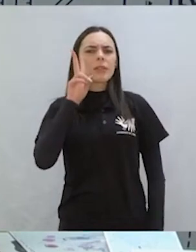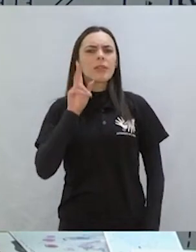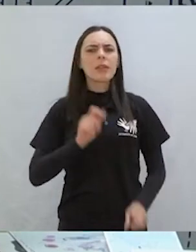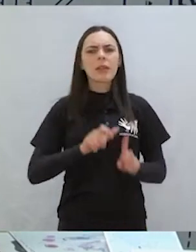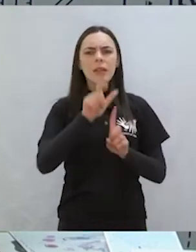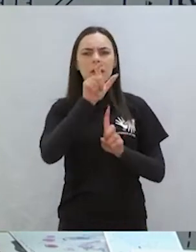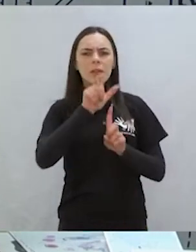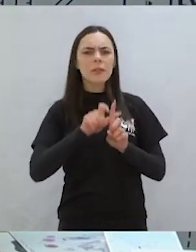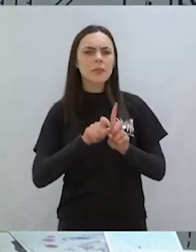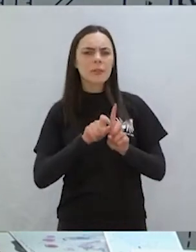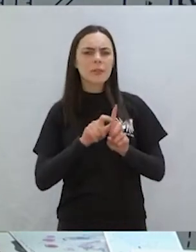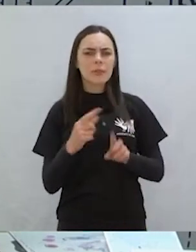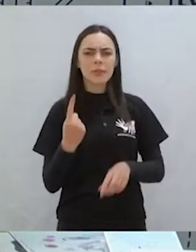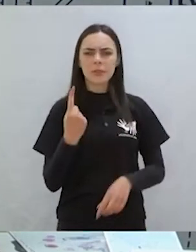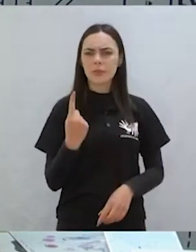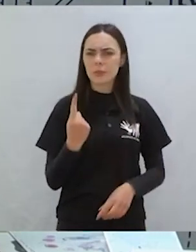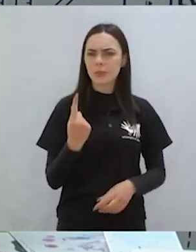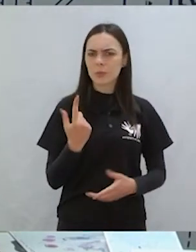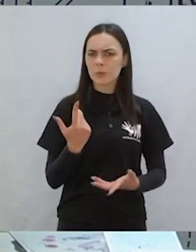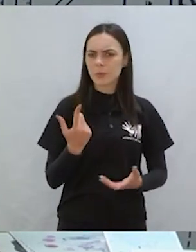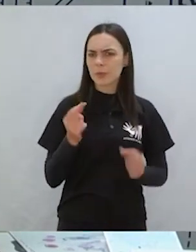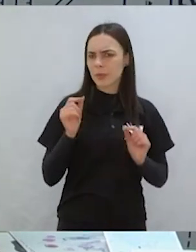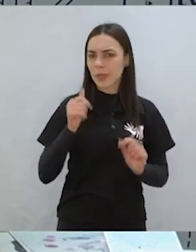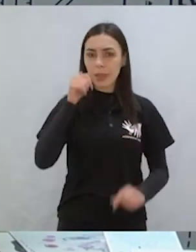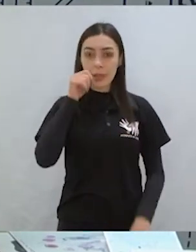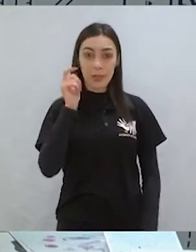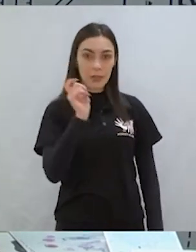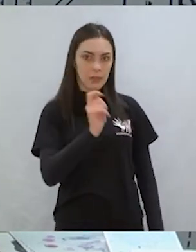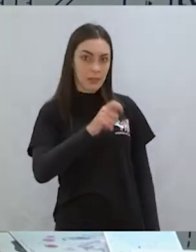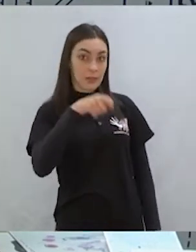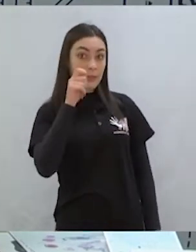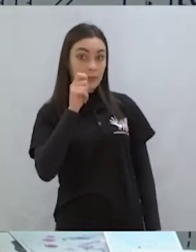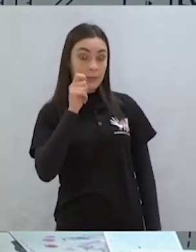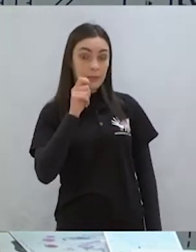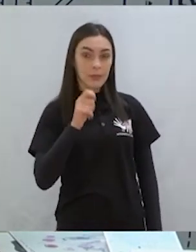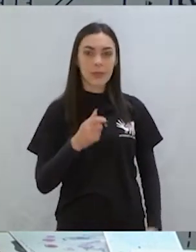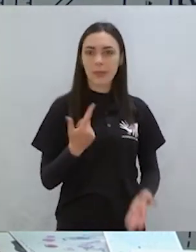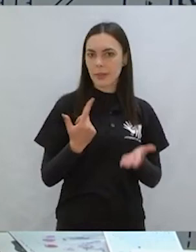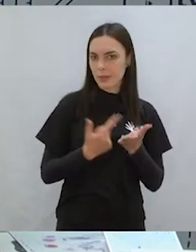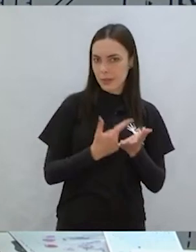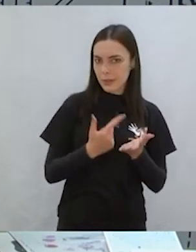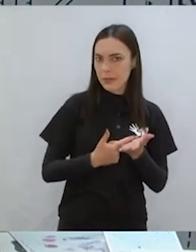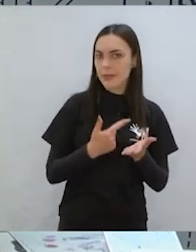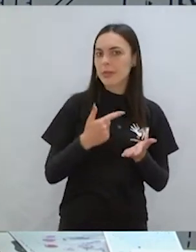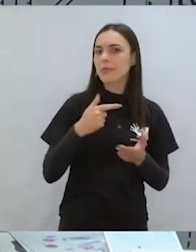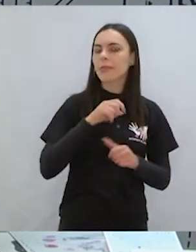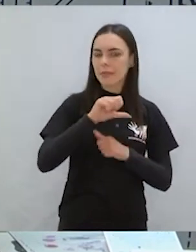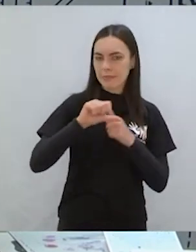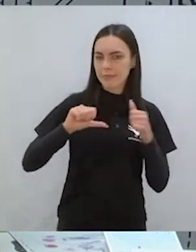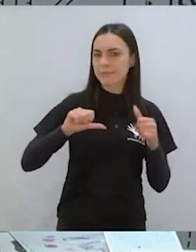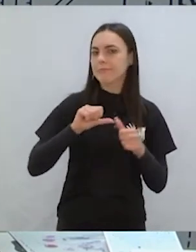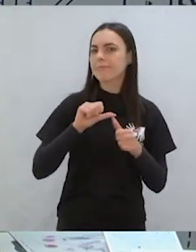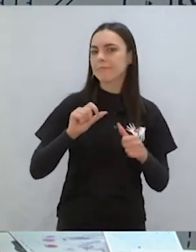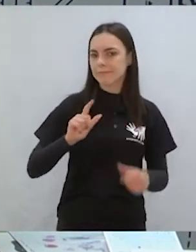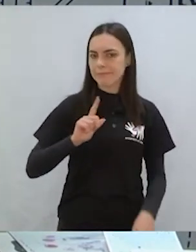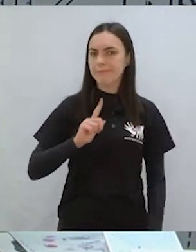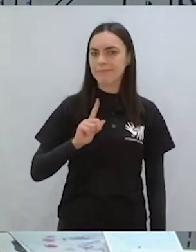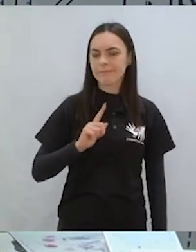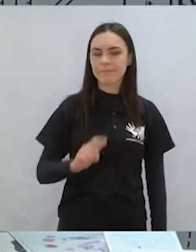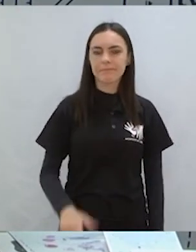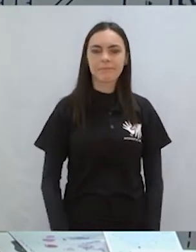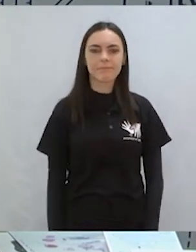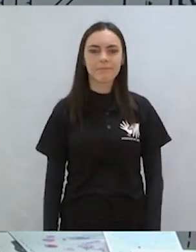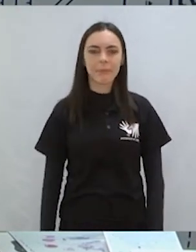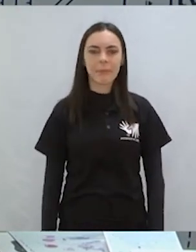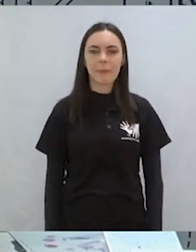qual era a personagem, uma das personagens do livro, a fada madrinha? Nessa versão, ela muda,